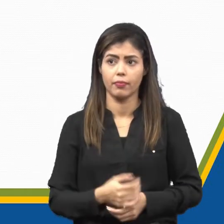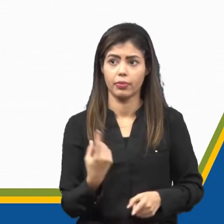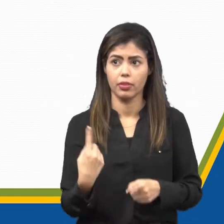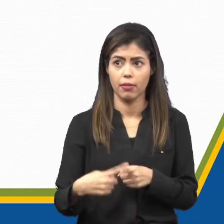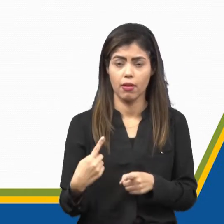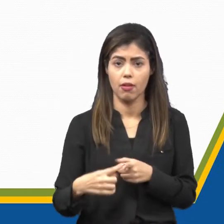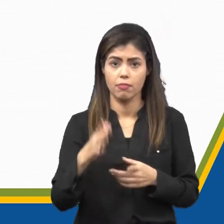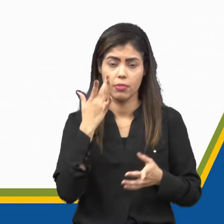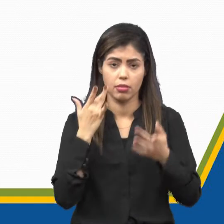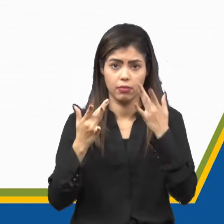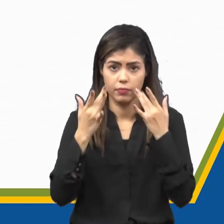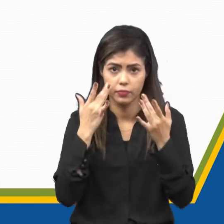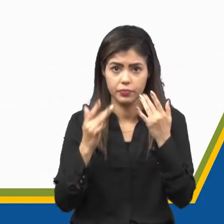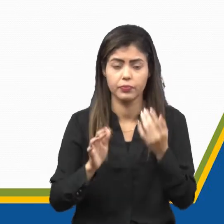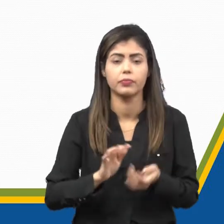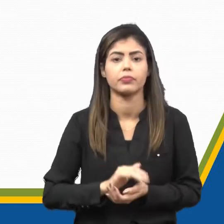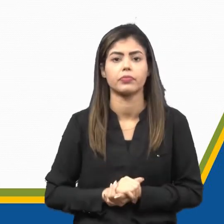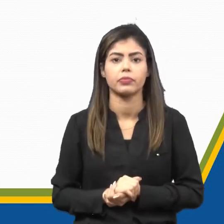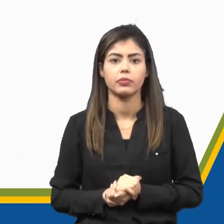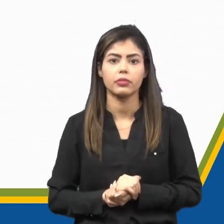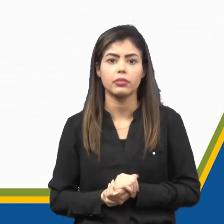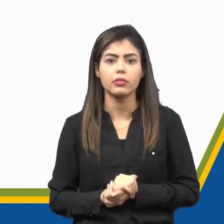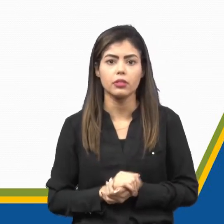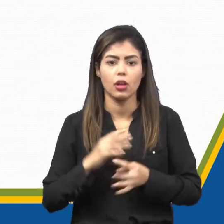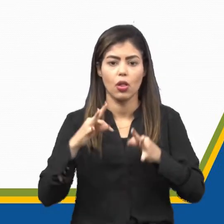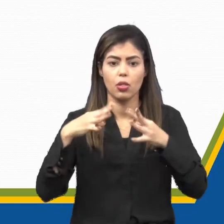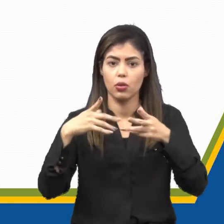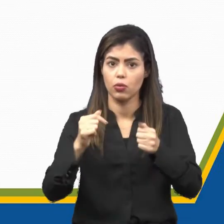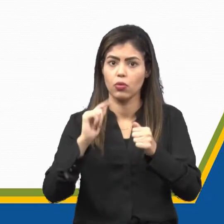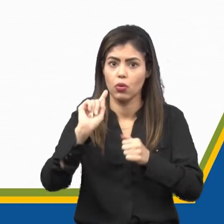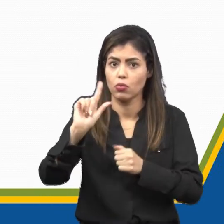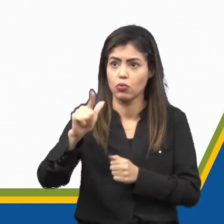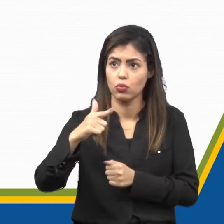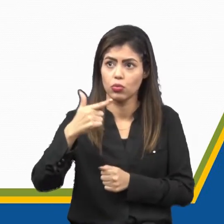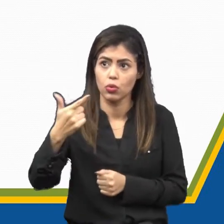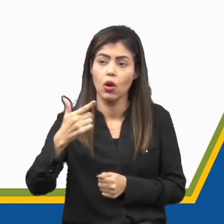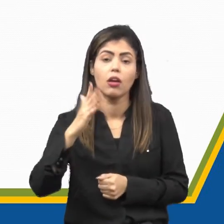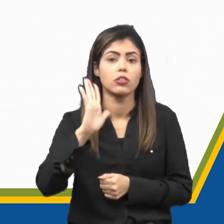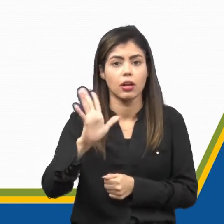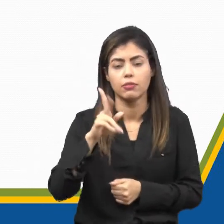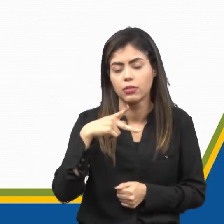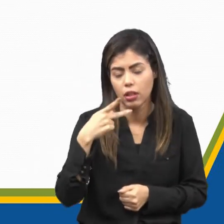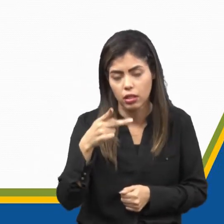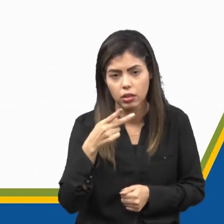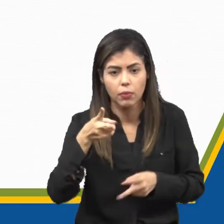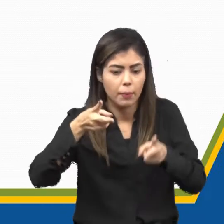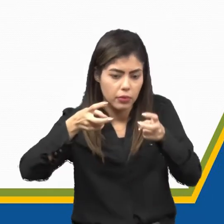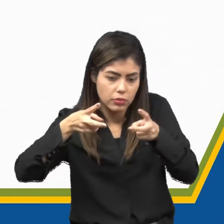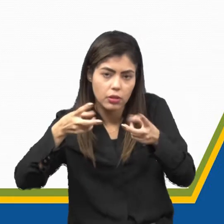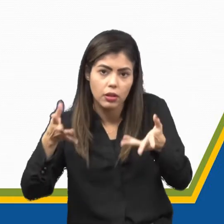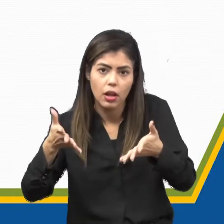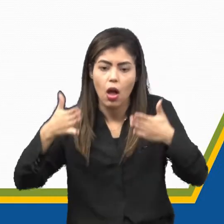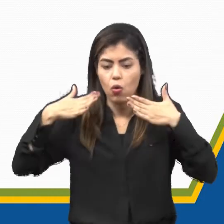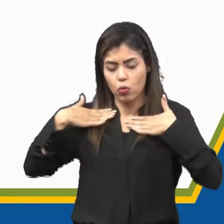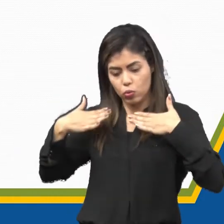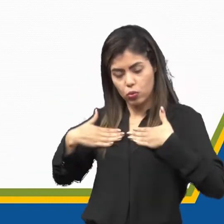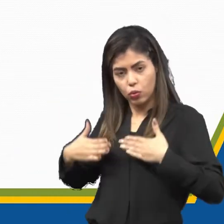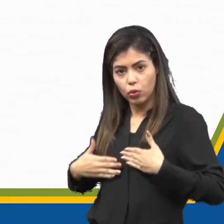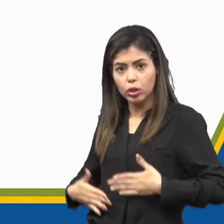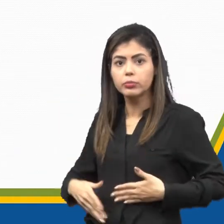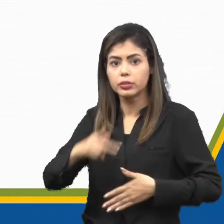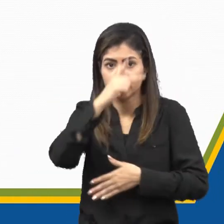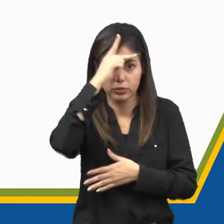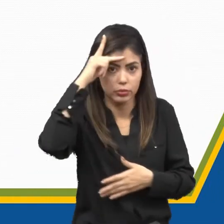um espetáculo que envolve todos os outros elementos que nós já falamos. Observem o corpo dos